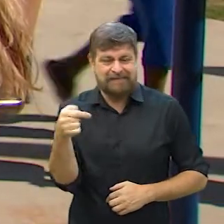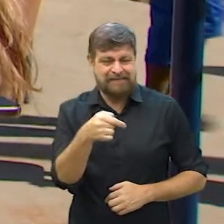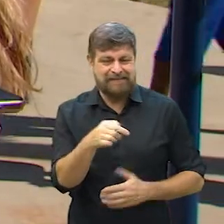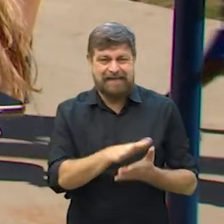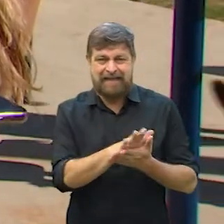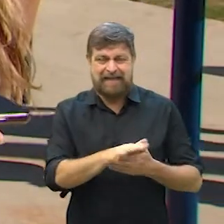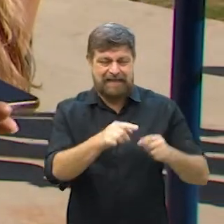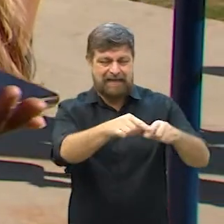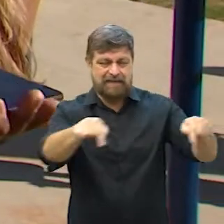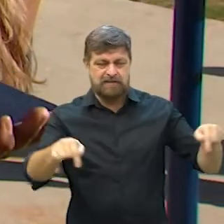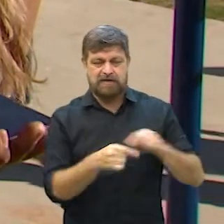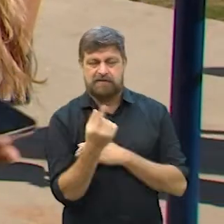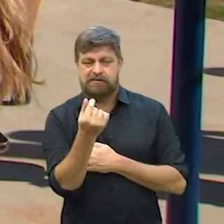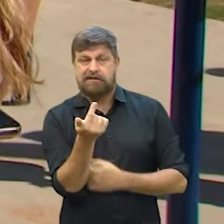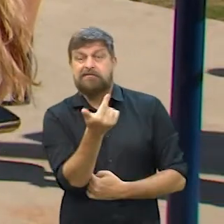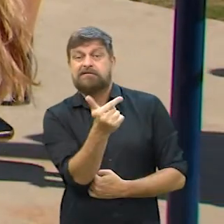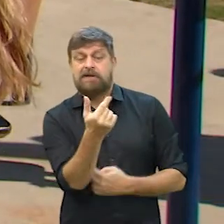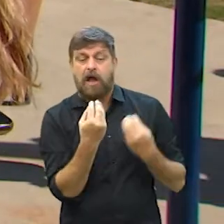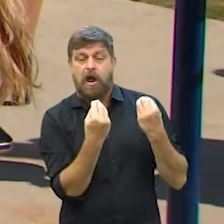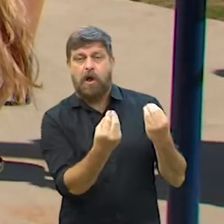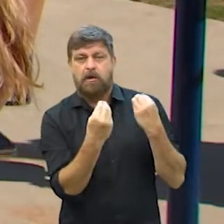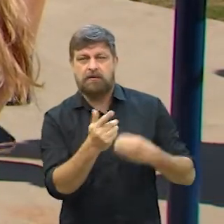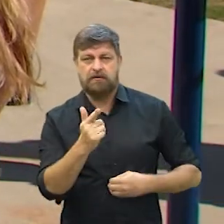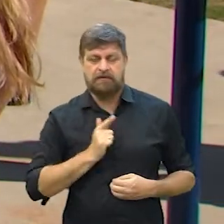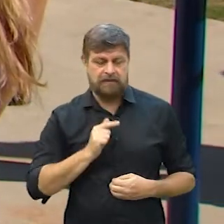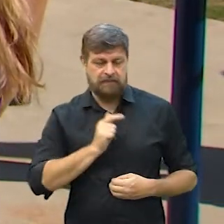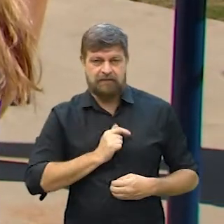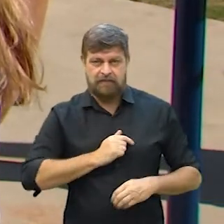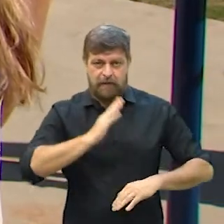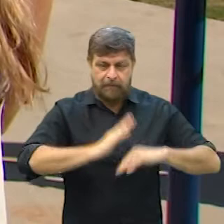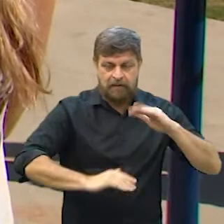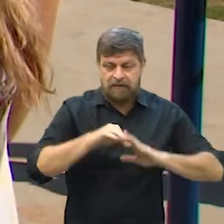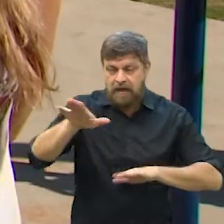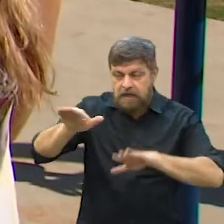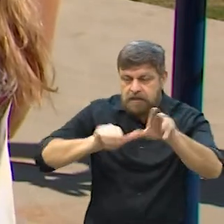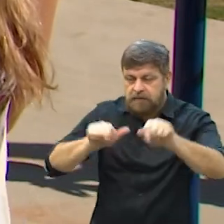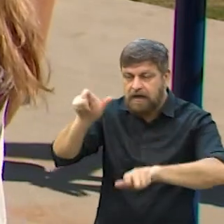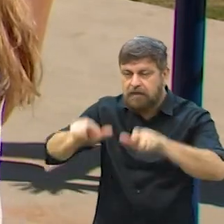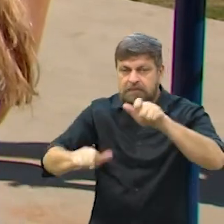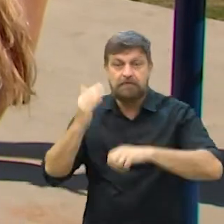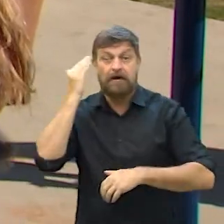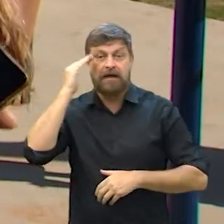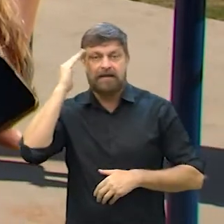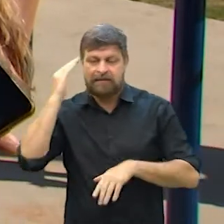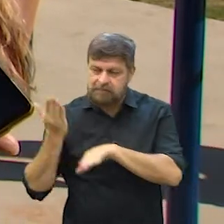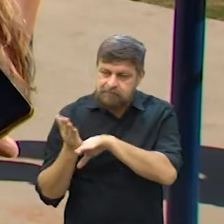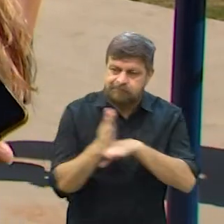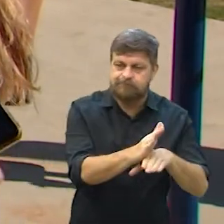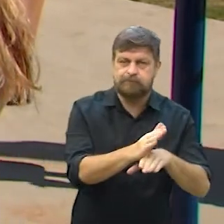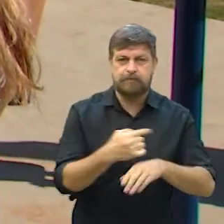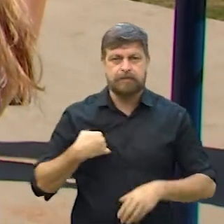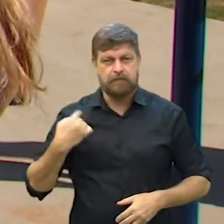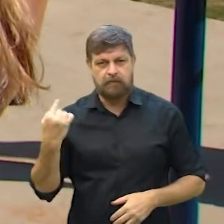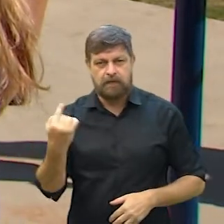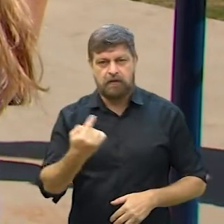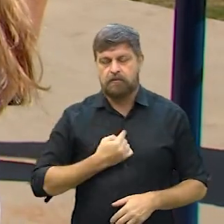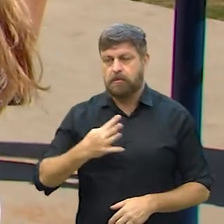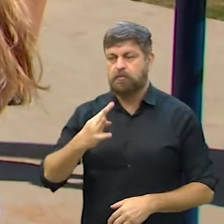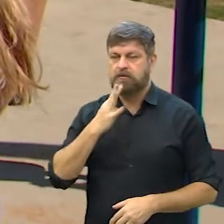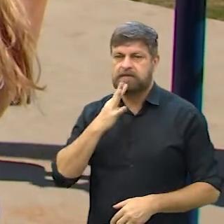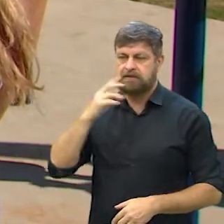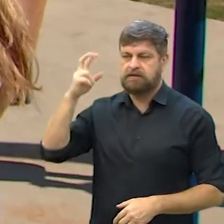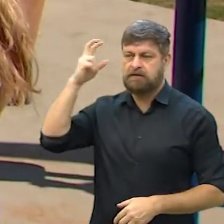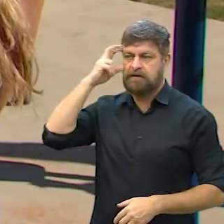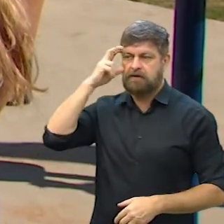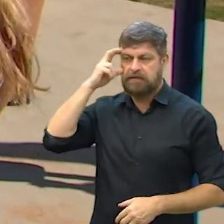mas não tinha mais não tinha nós tinha o terreno mas não tinha verba aqui que nós para fazer Juntar o útil ao agradável procurar as pessoas que entende foi